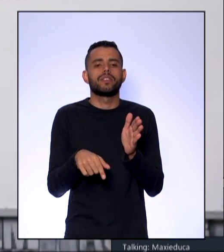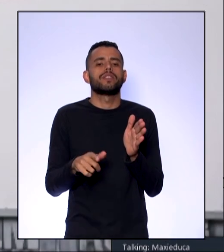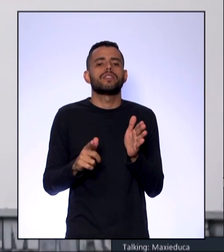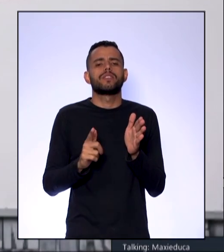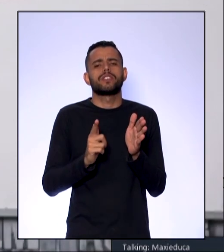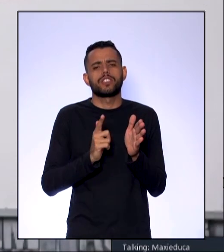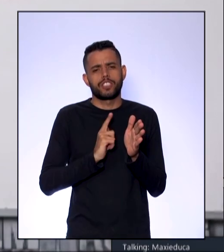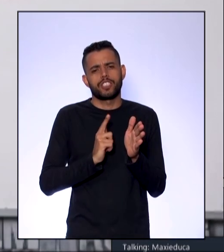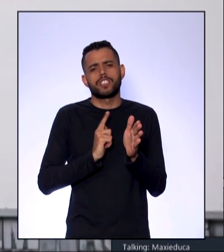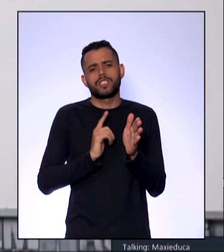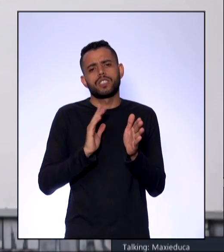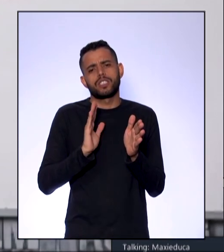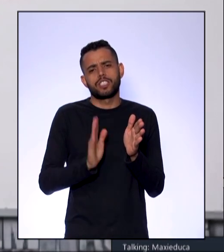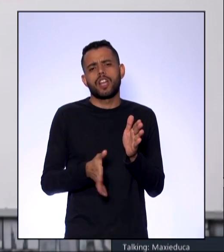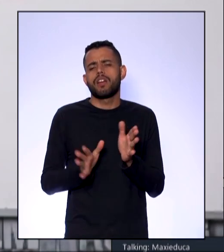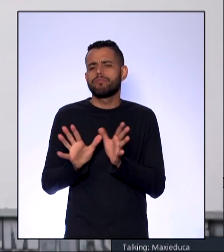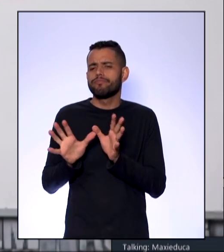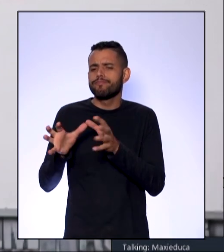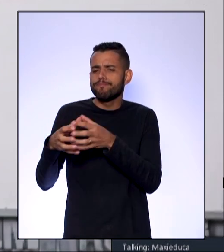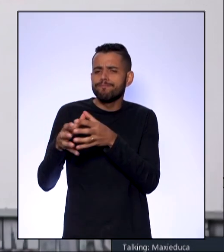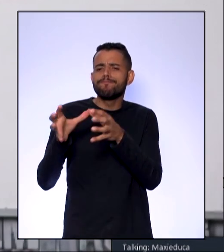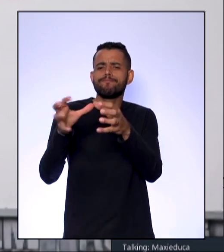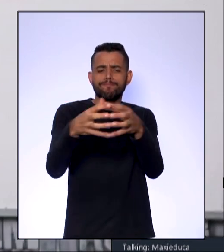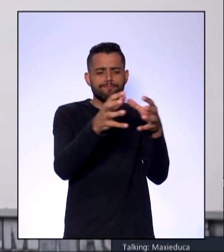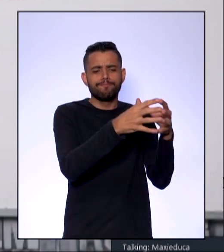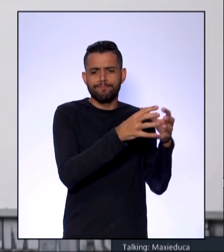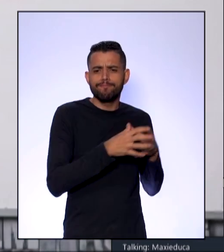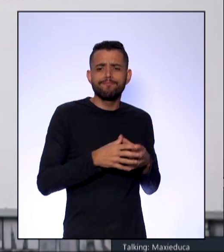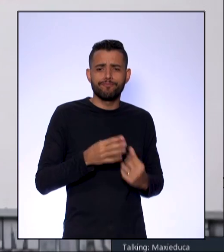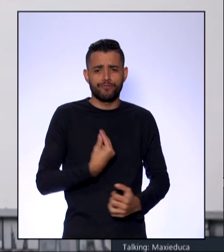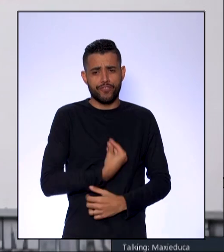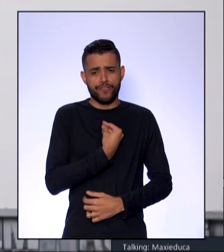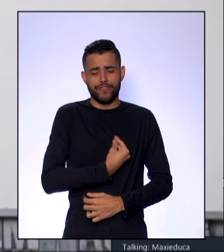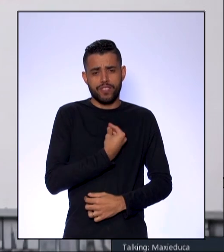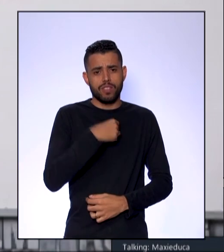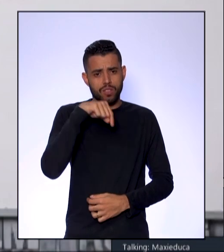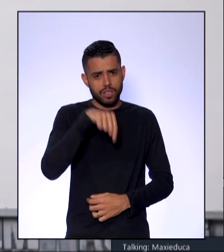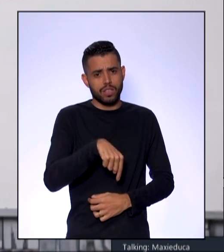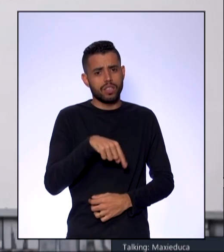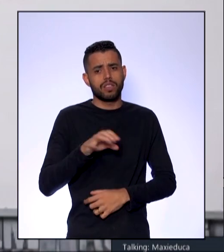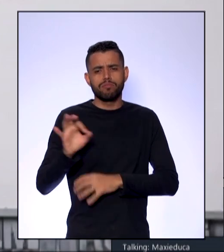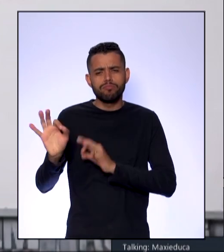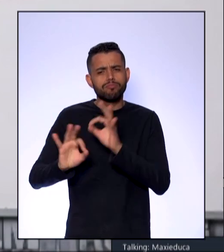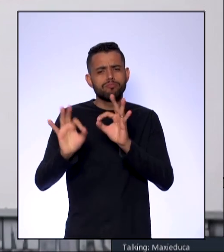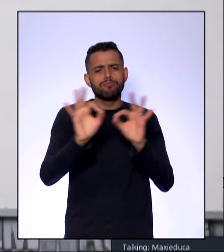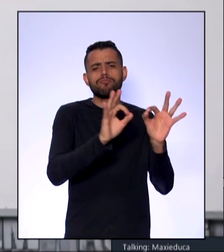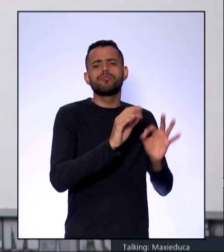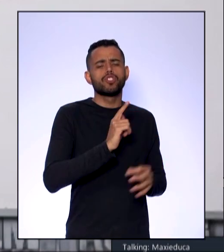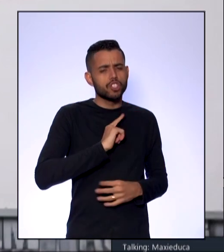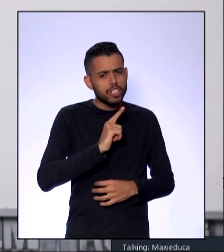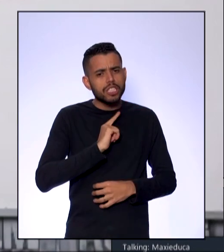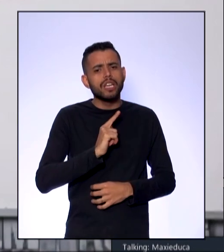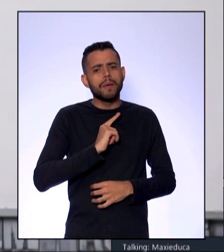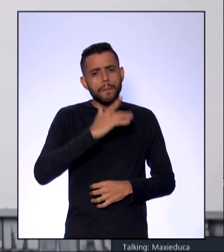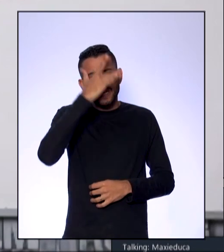havia comunidades, já havia organizações, já havia